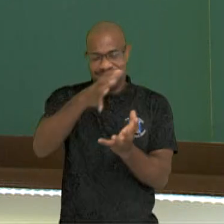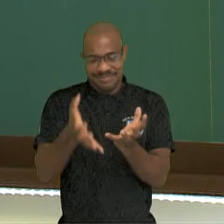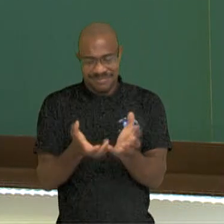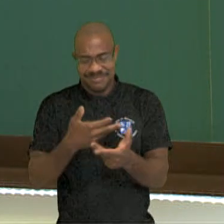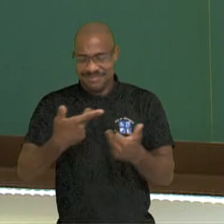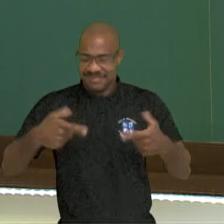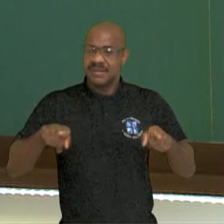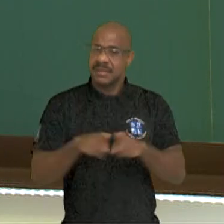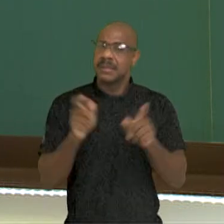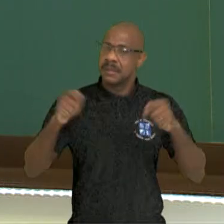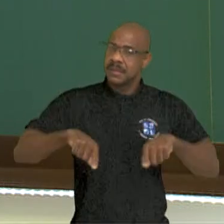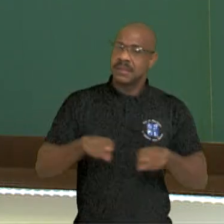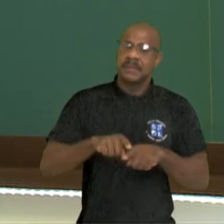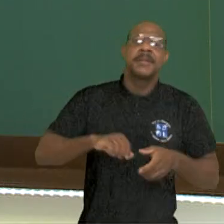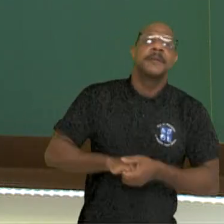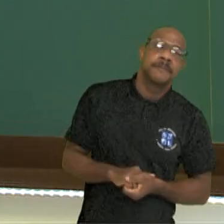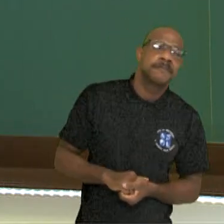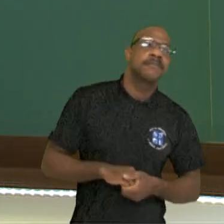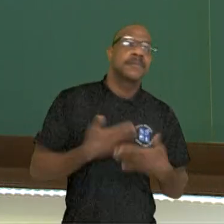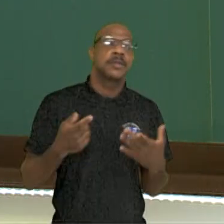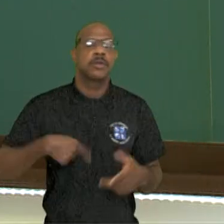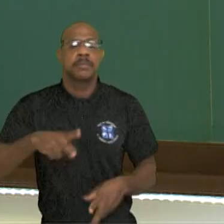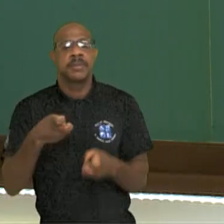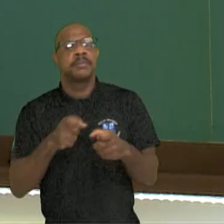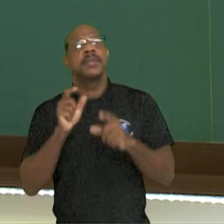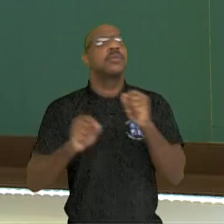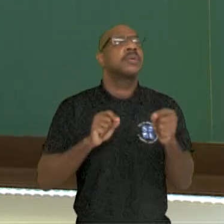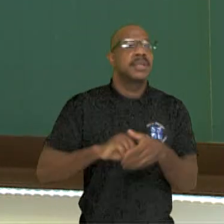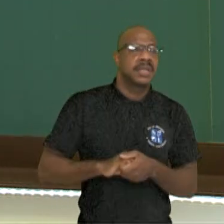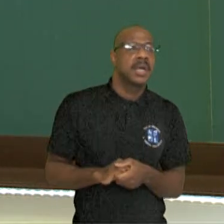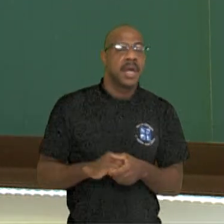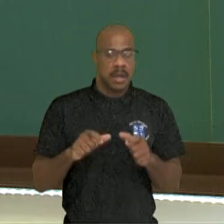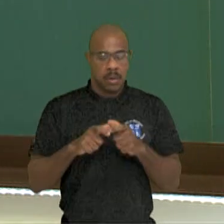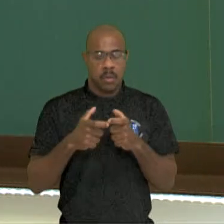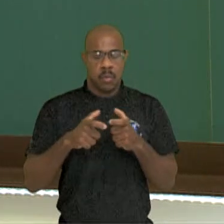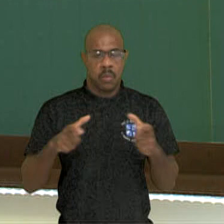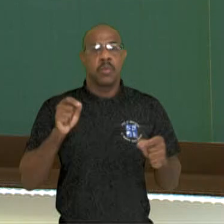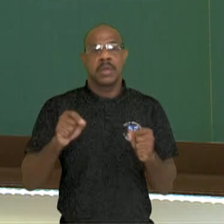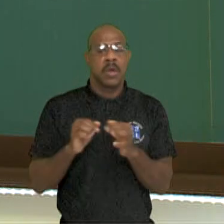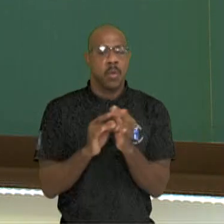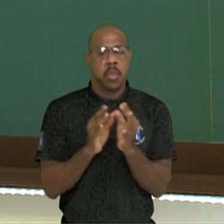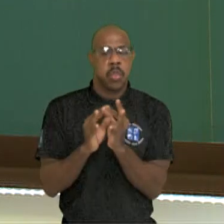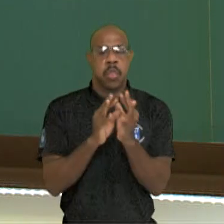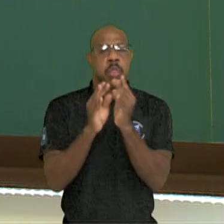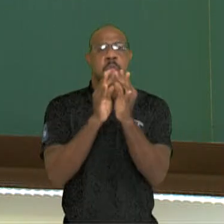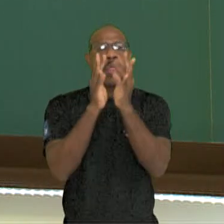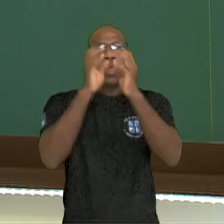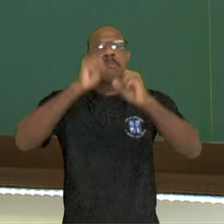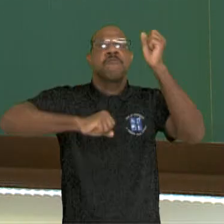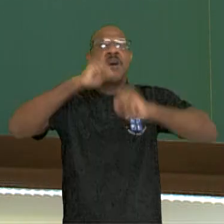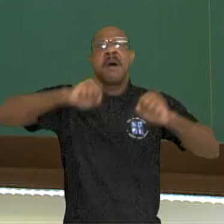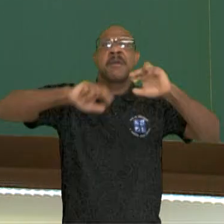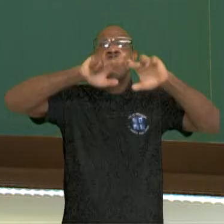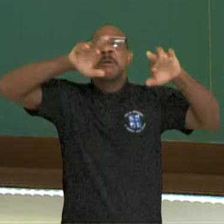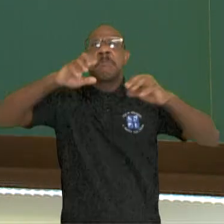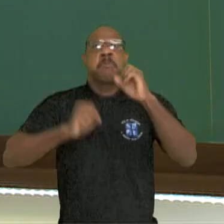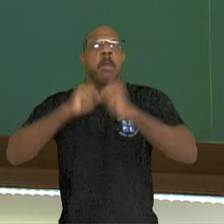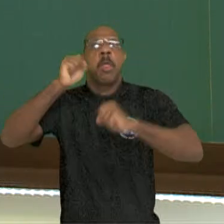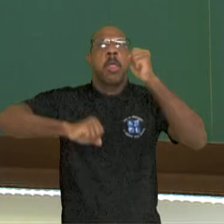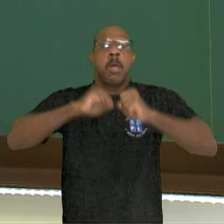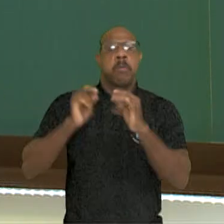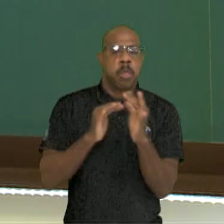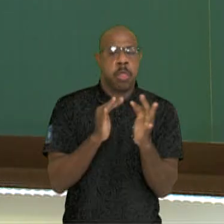poluentes para a atmosfera, nós percebemos um aumento na emissão dos gases poluentes que resultam na elevação